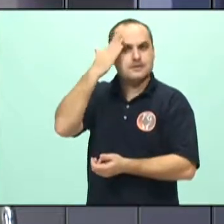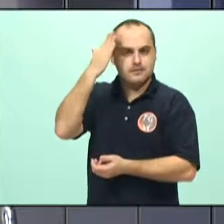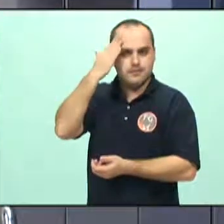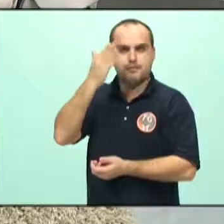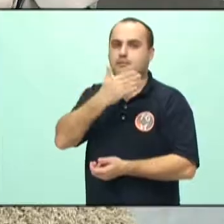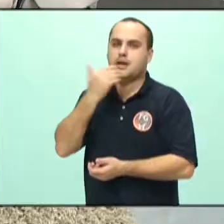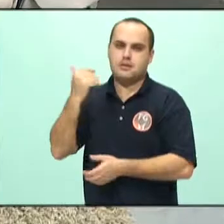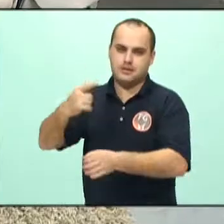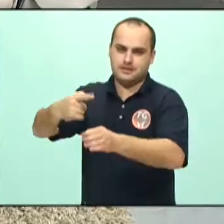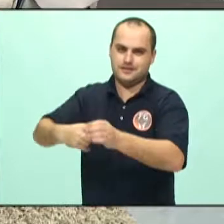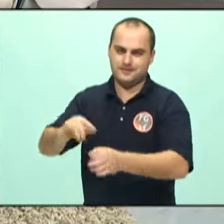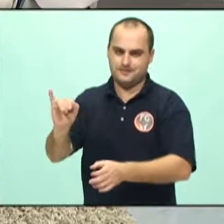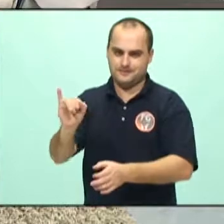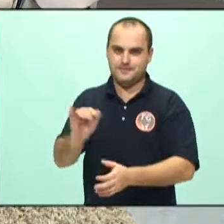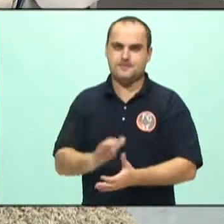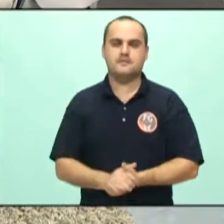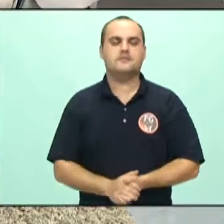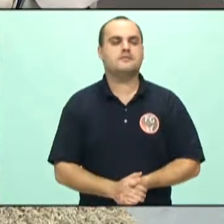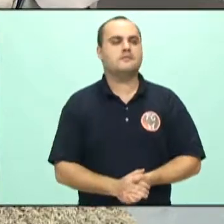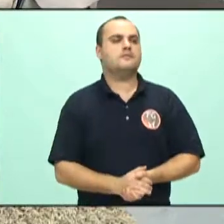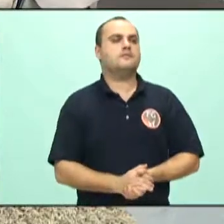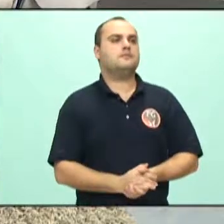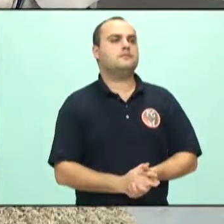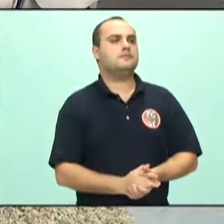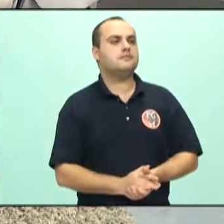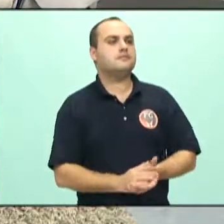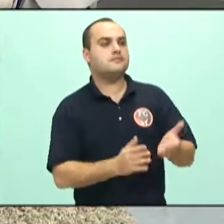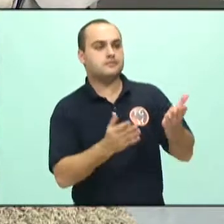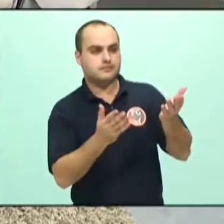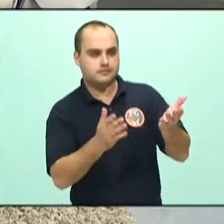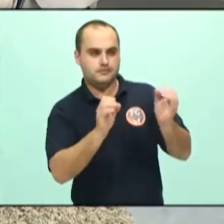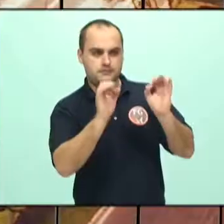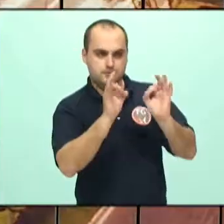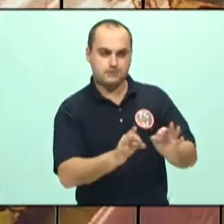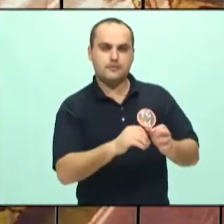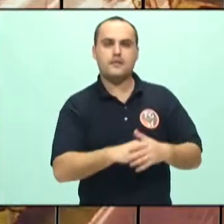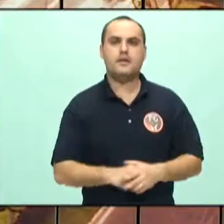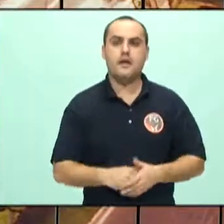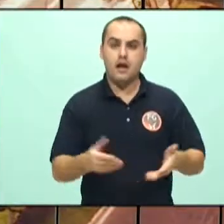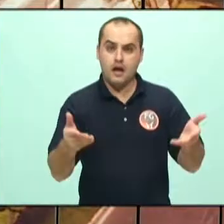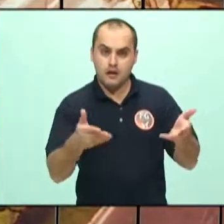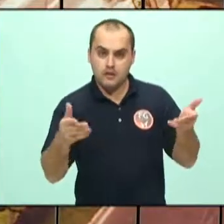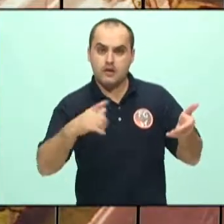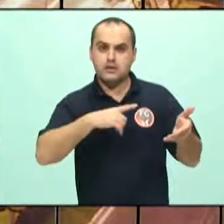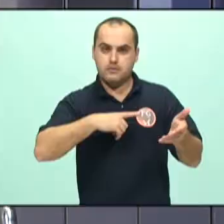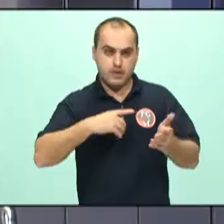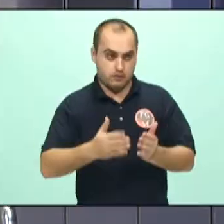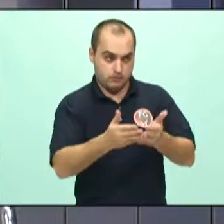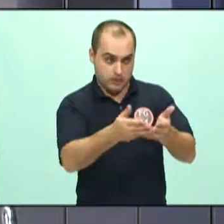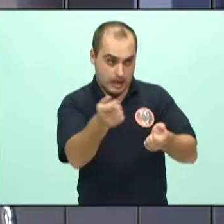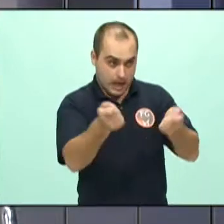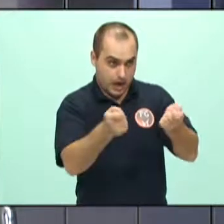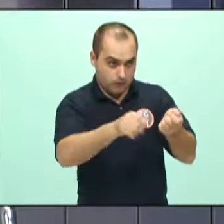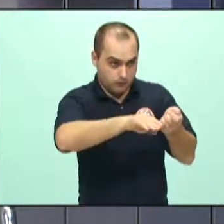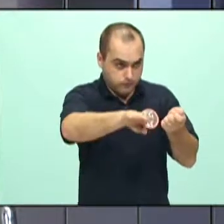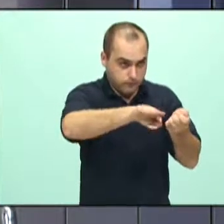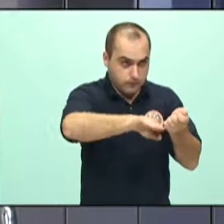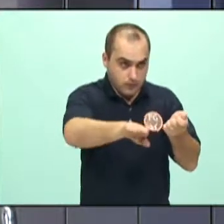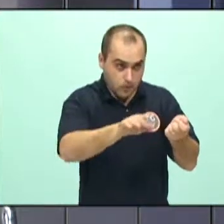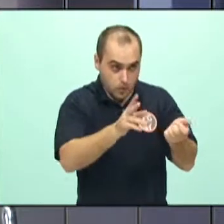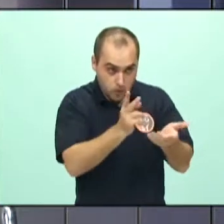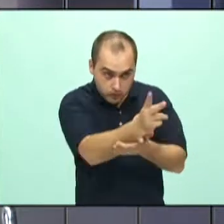nossa cidade. A questão da movimentação de veículos pelo porto continua, vereador? Continua. Hoje